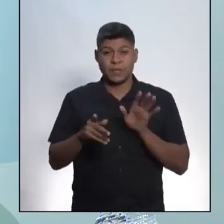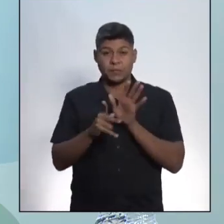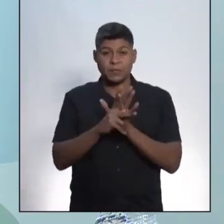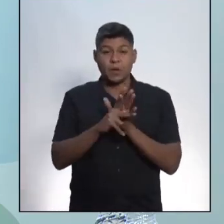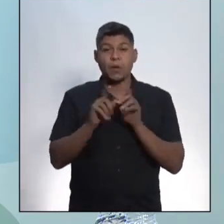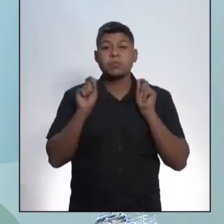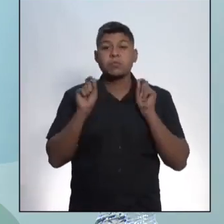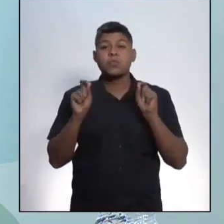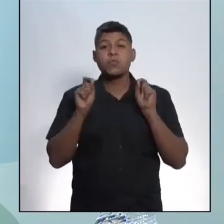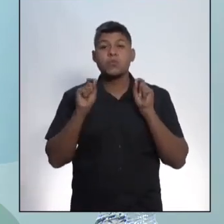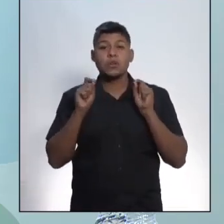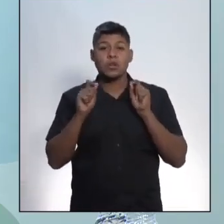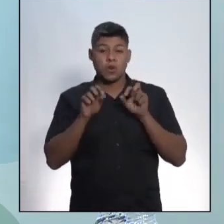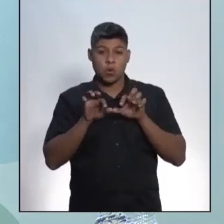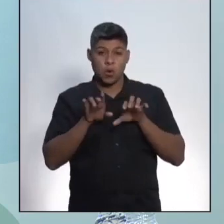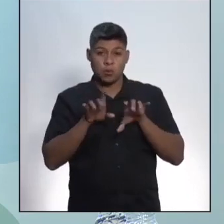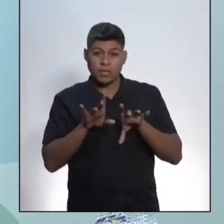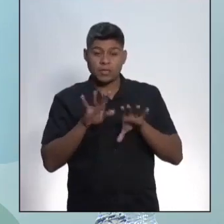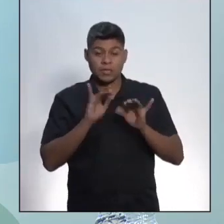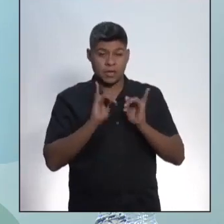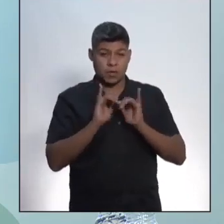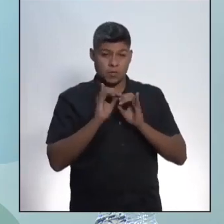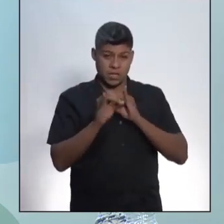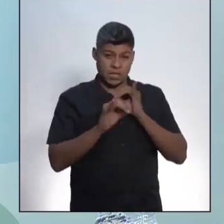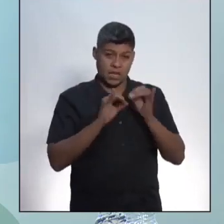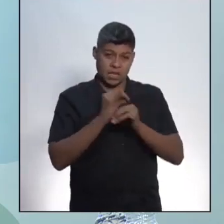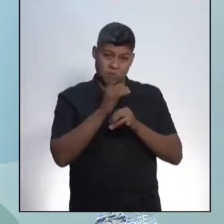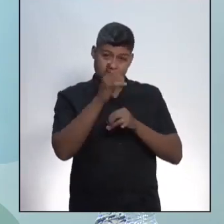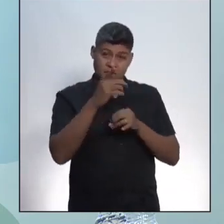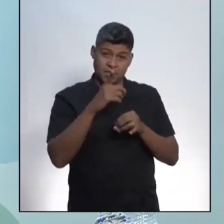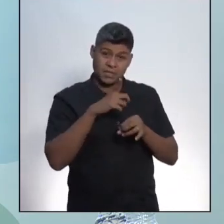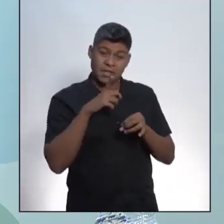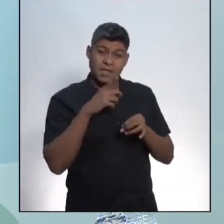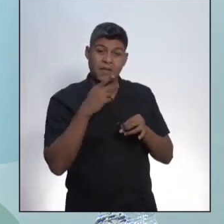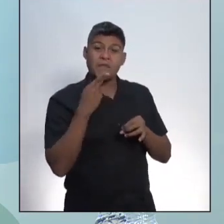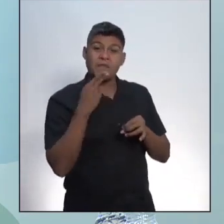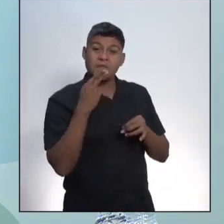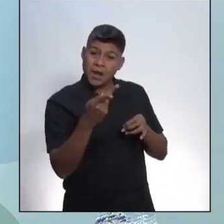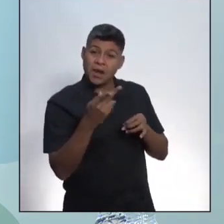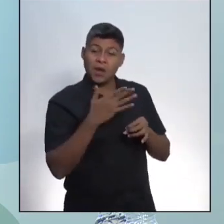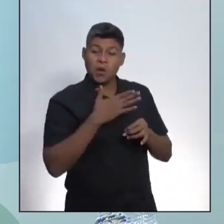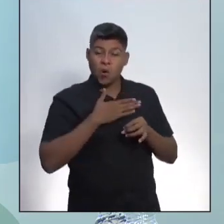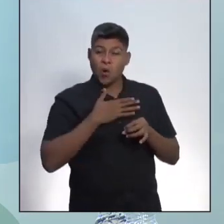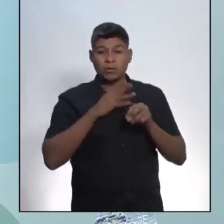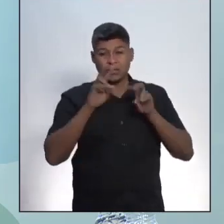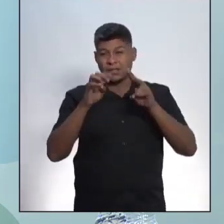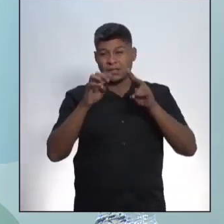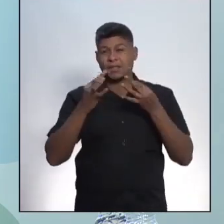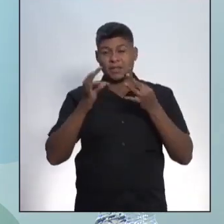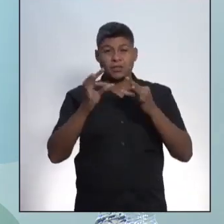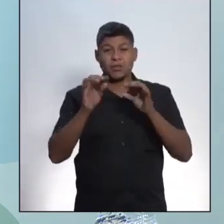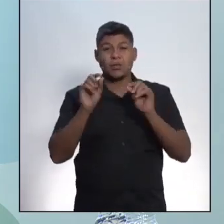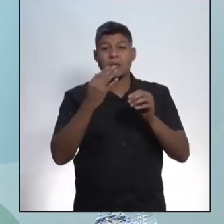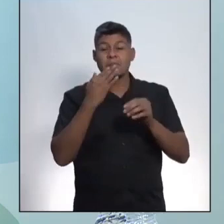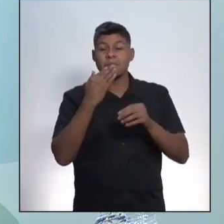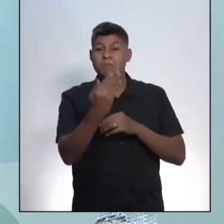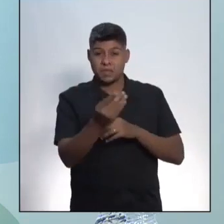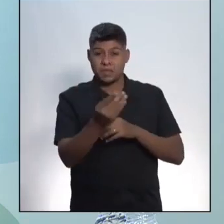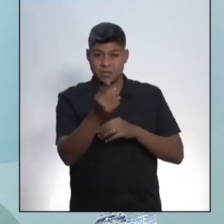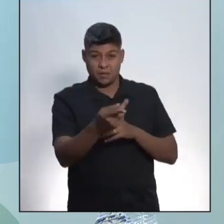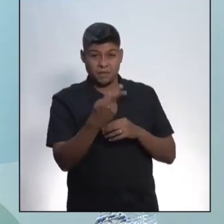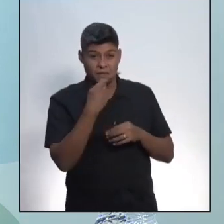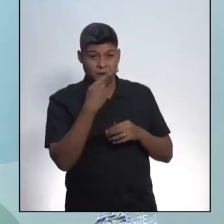questões de computador, de internet. E você tem uma fala que eu gosto muito sobre tecnologia. Quero pedir, então, que além que